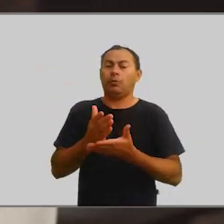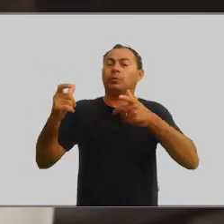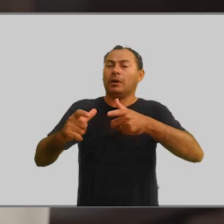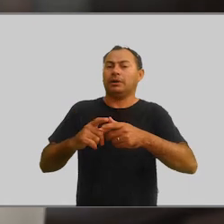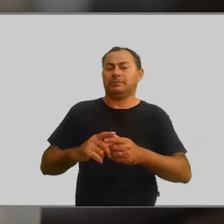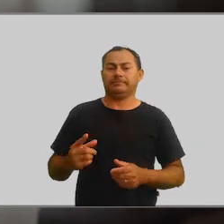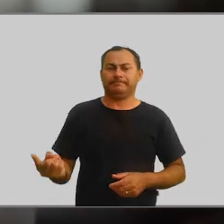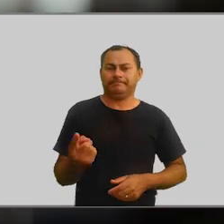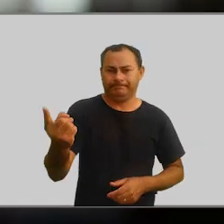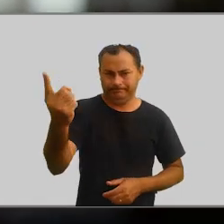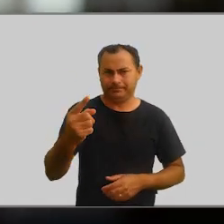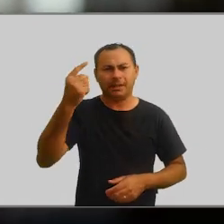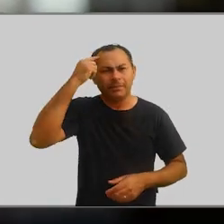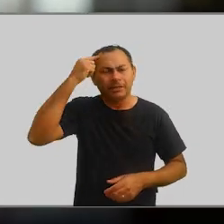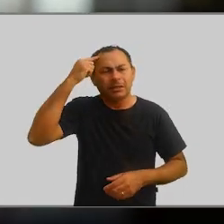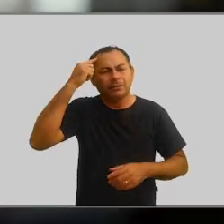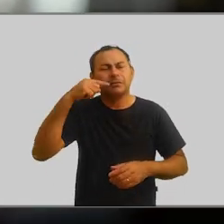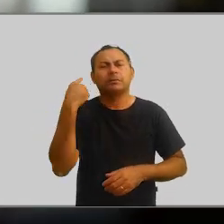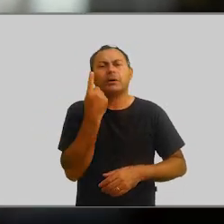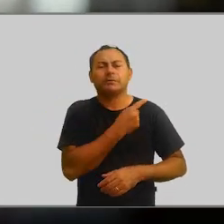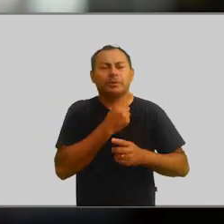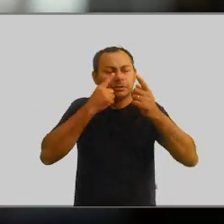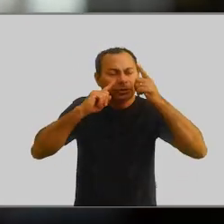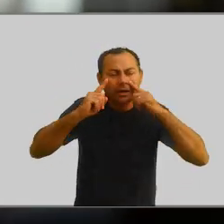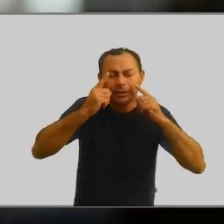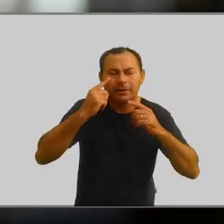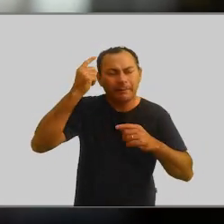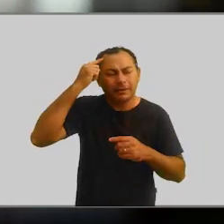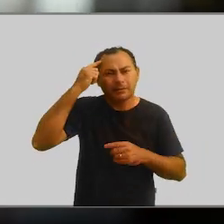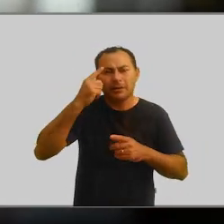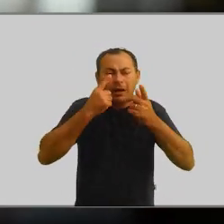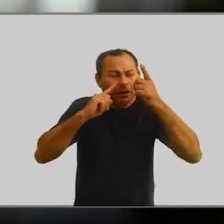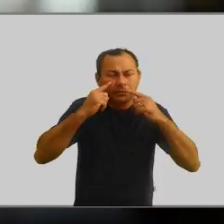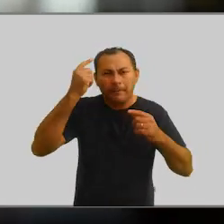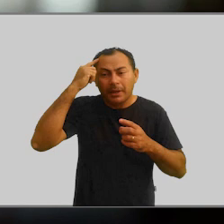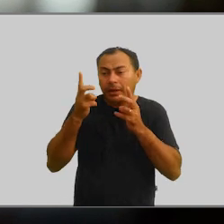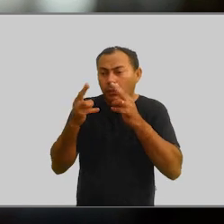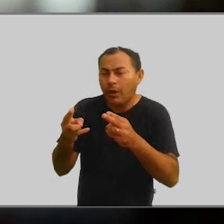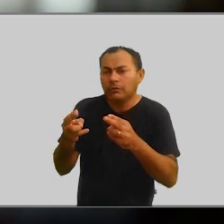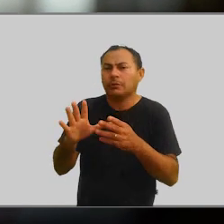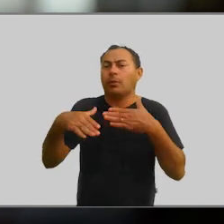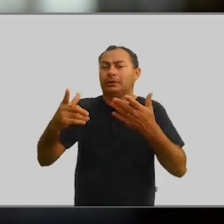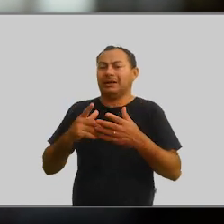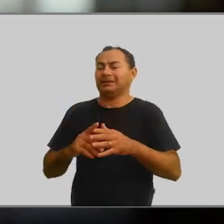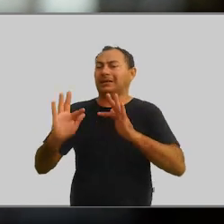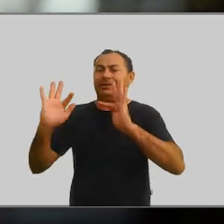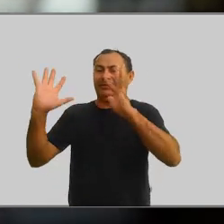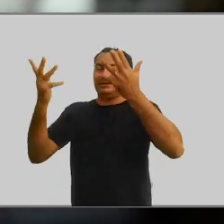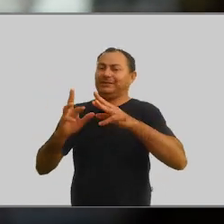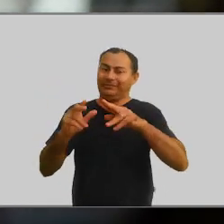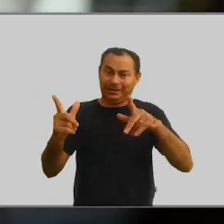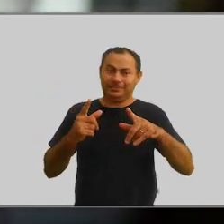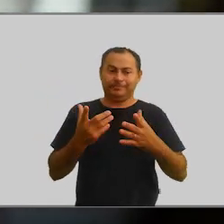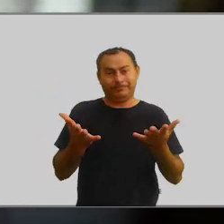na eternidade. Pensamos nisso quando estamos chorando, sabe? Quando estamos chorando, não pensamos da mesma maneira que quando estamos em